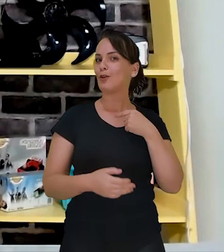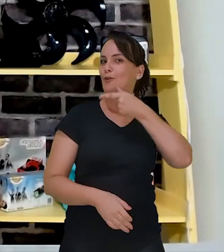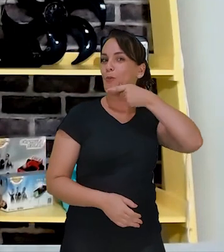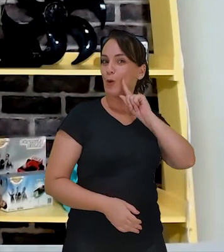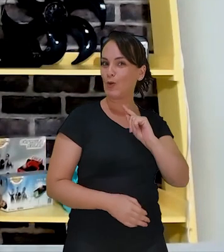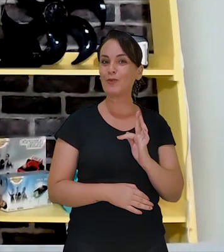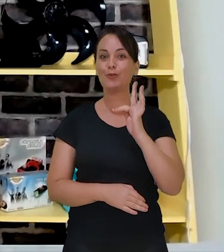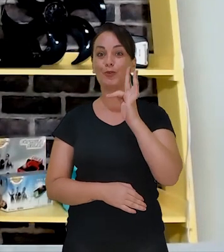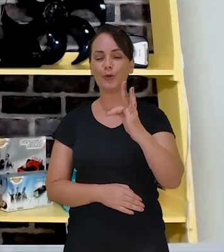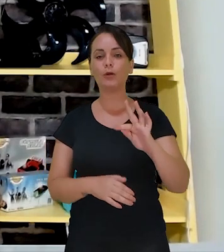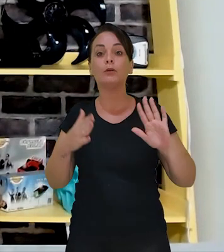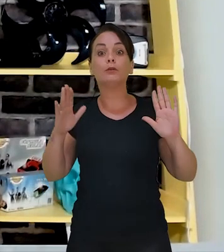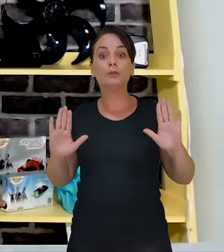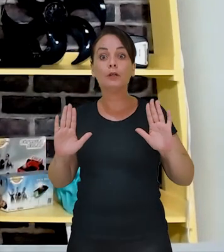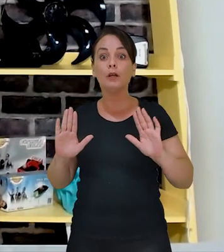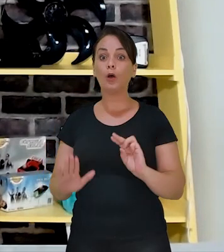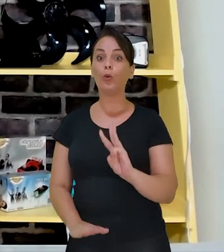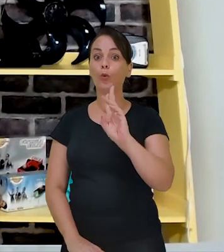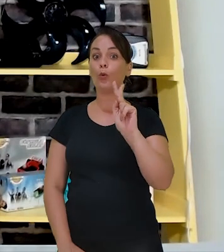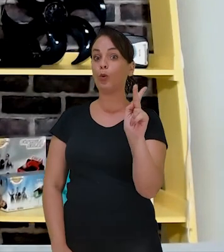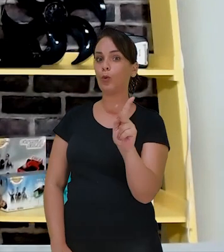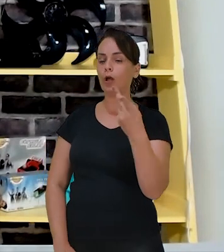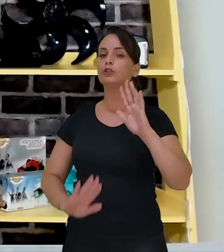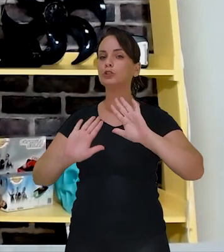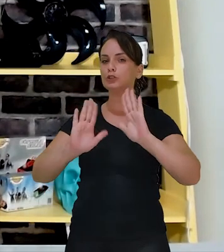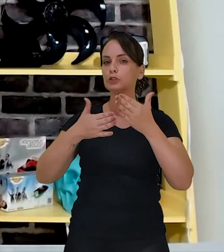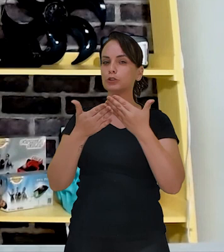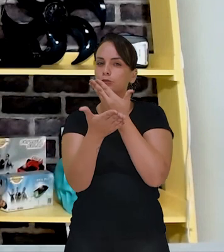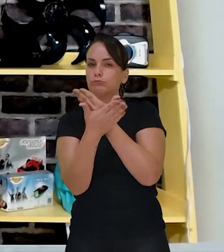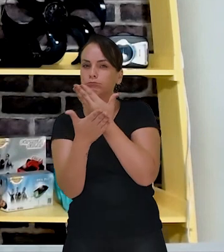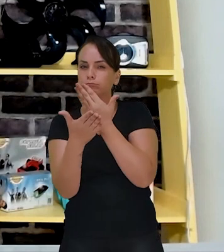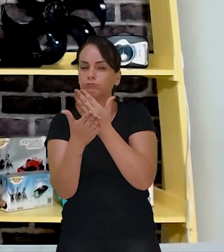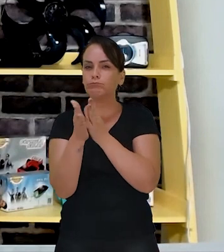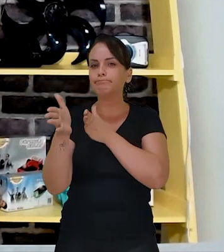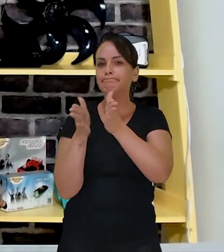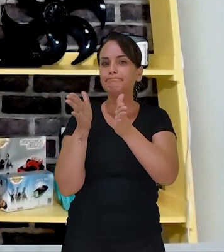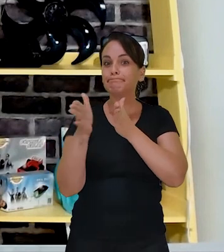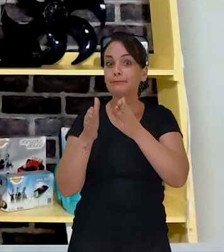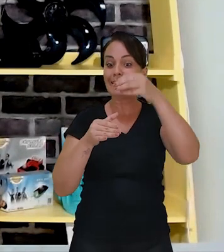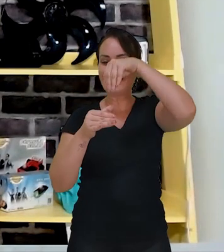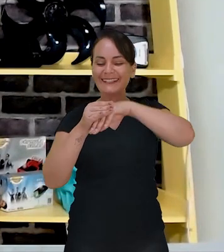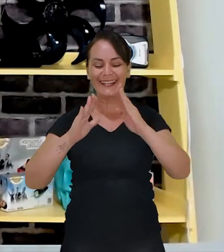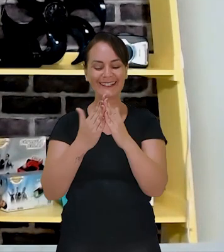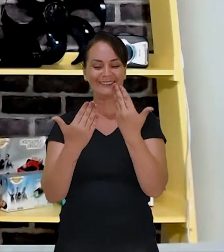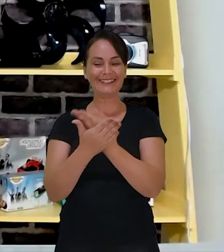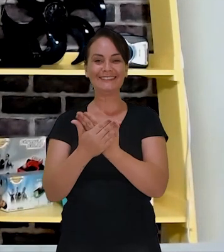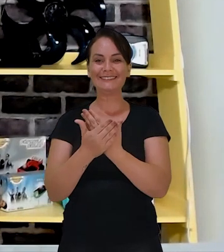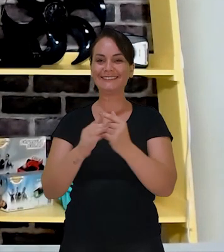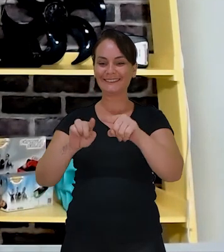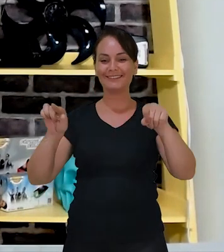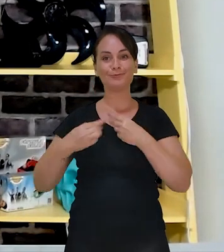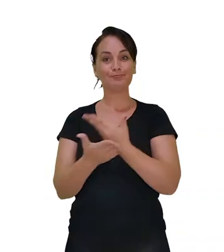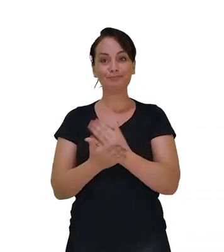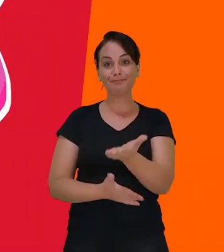lá. Mas o WASH já trabalhou com projetos de acessibilidade dentro da sala de aula.